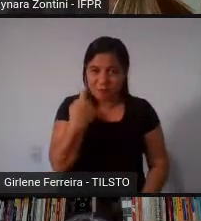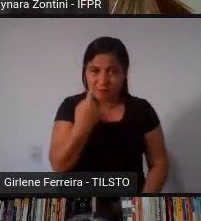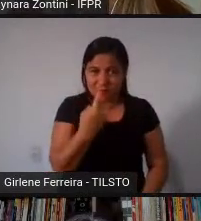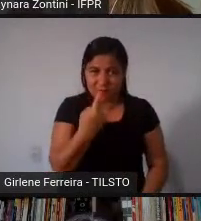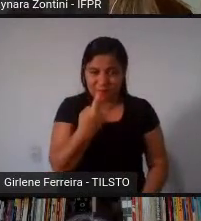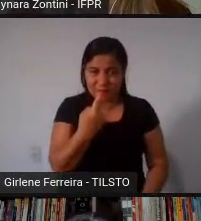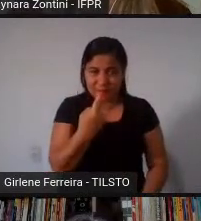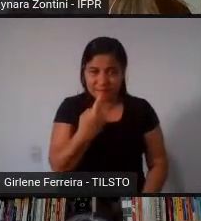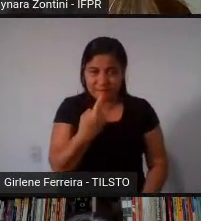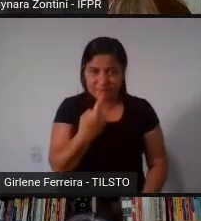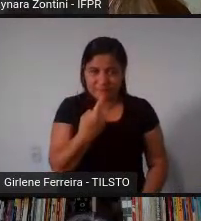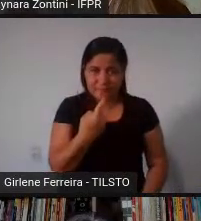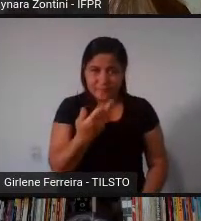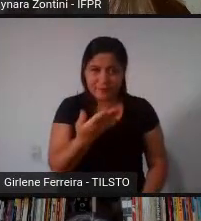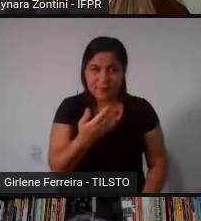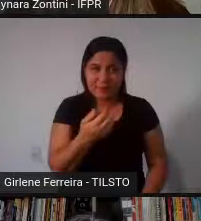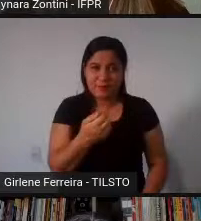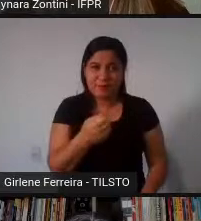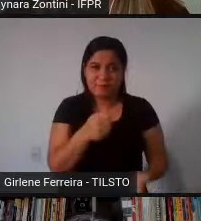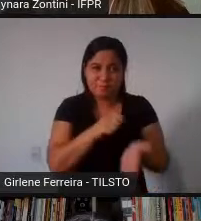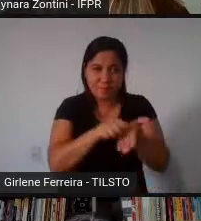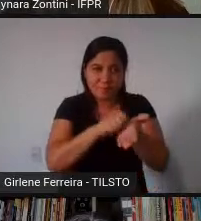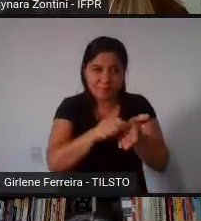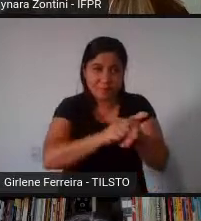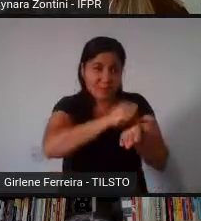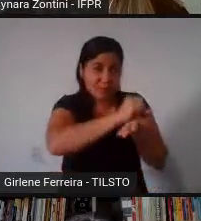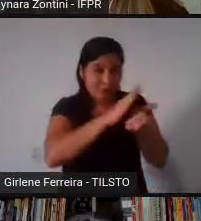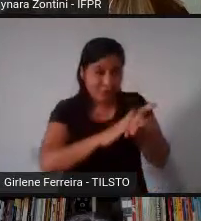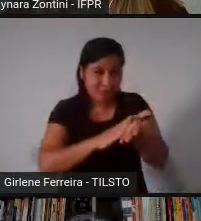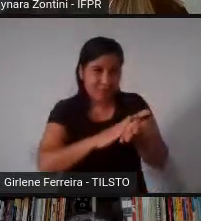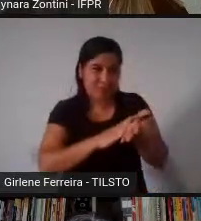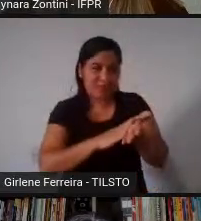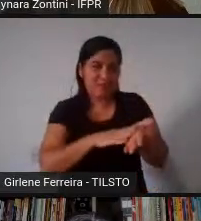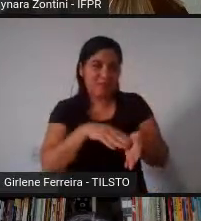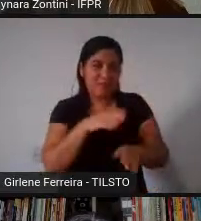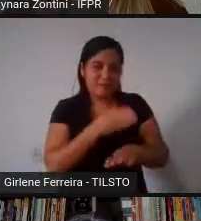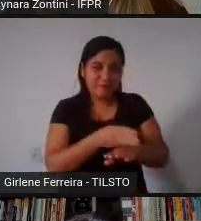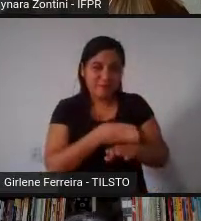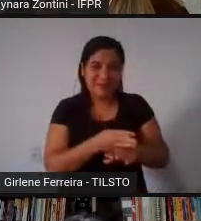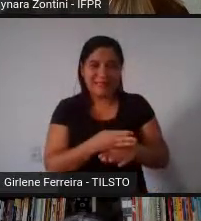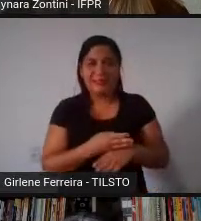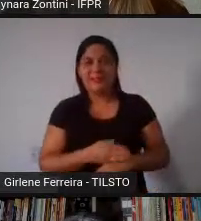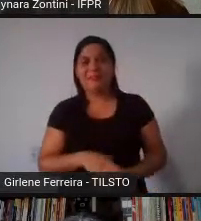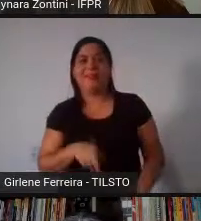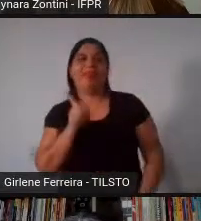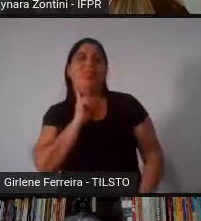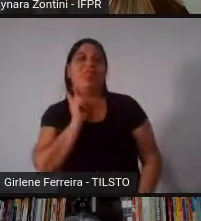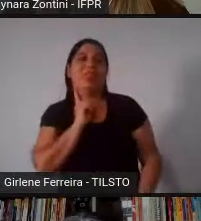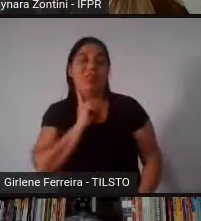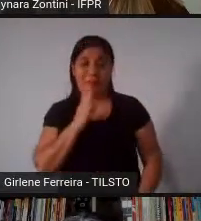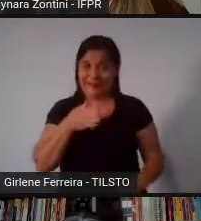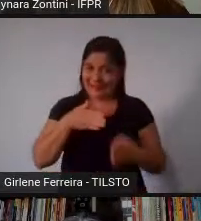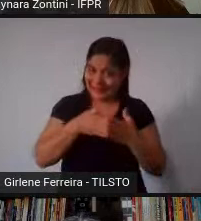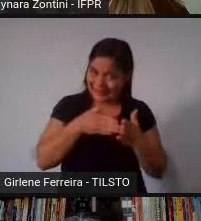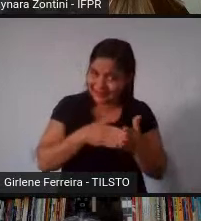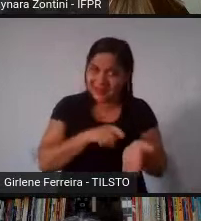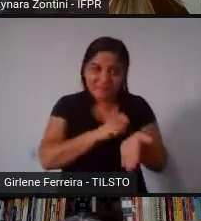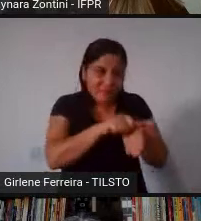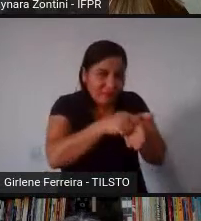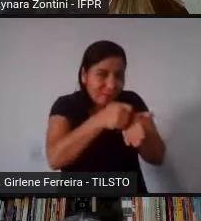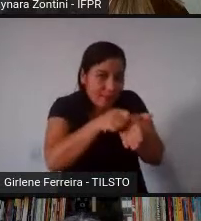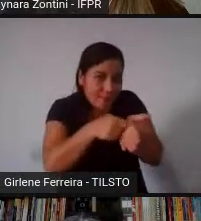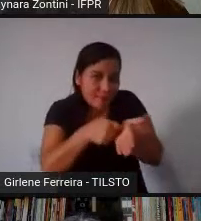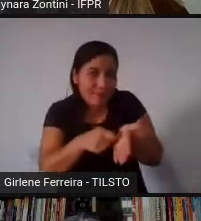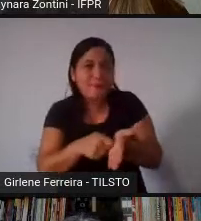Poti, eles te dão exercícios para você fazer, né? Então, às vezes dá preguiça, mas tem que tentar fazer os exercícios. Então,